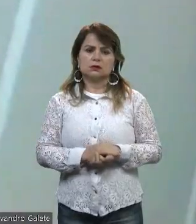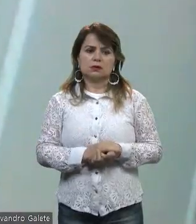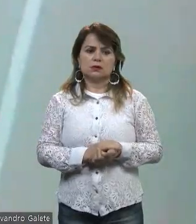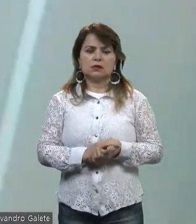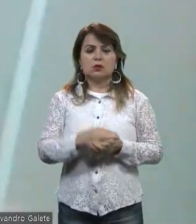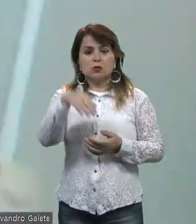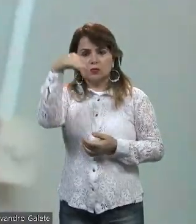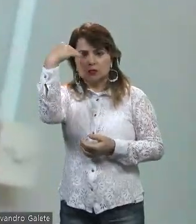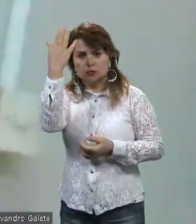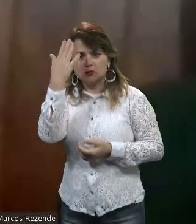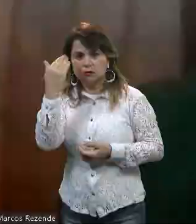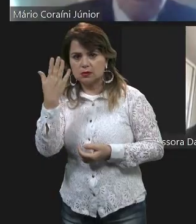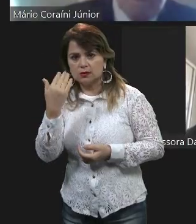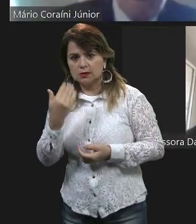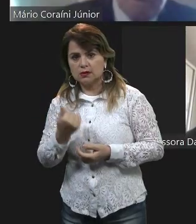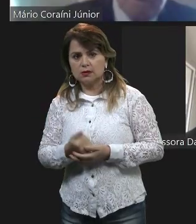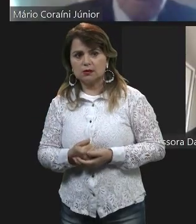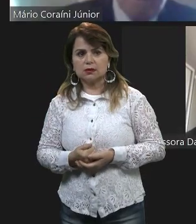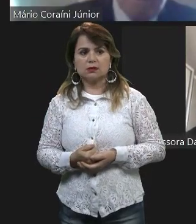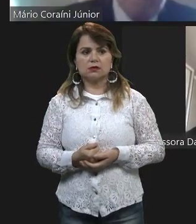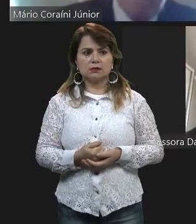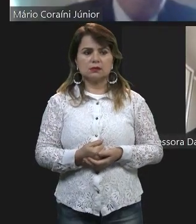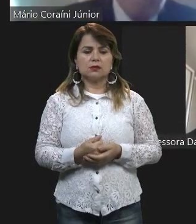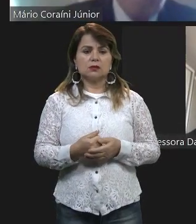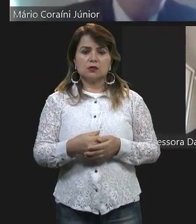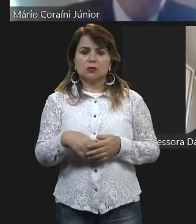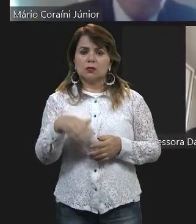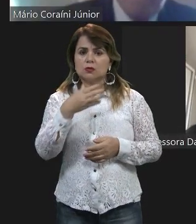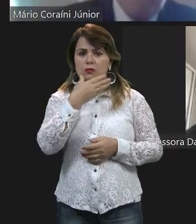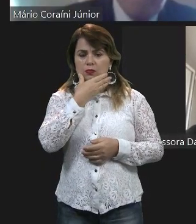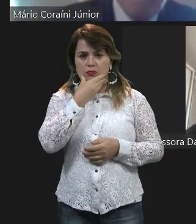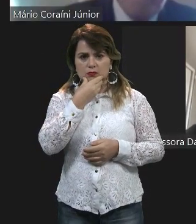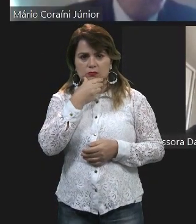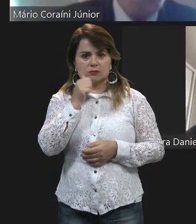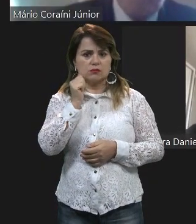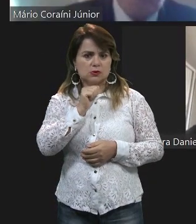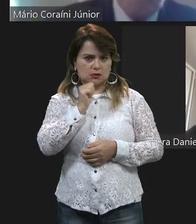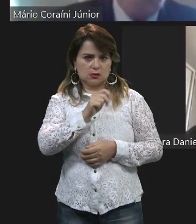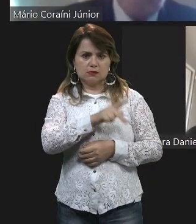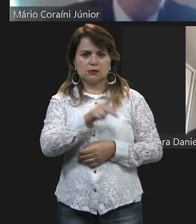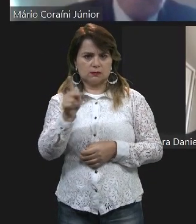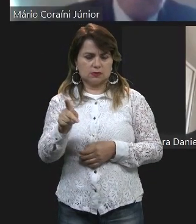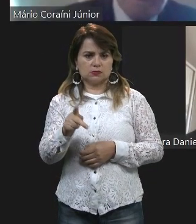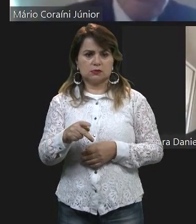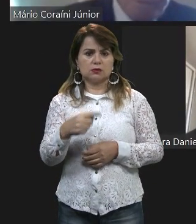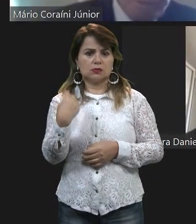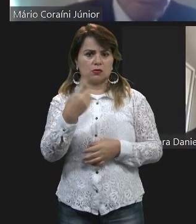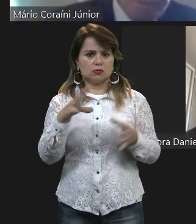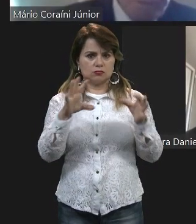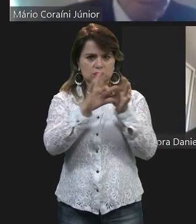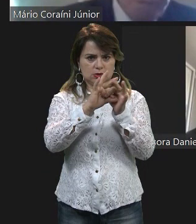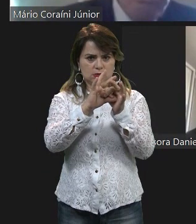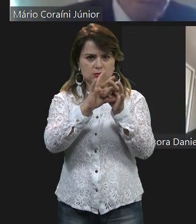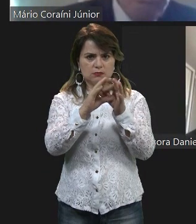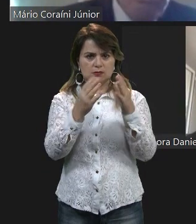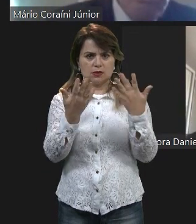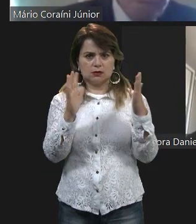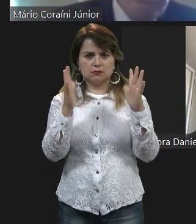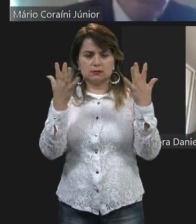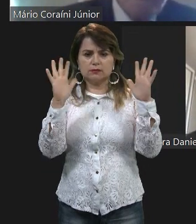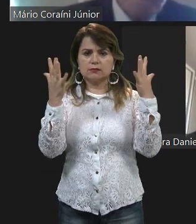essa honraria, esse reconhecimento da vereadora professora Daniela. Uma salva de palmas de todos os senhores vereadores.